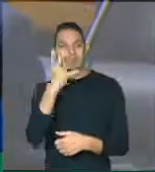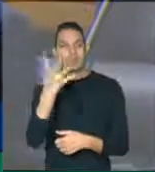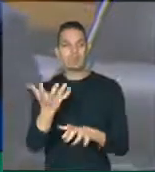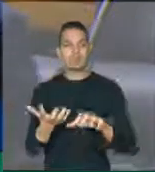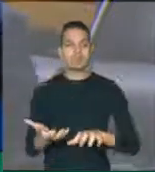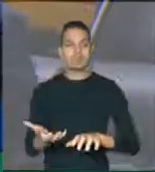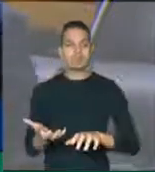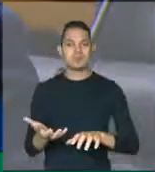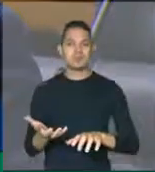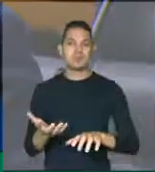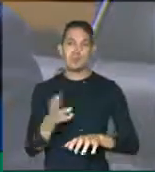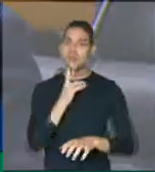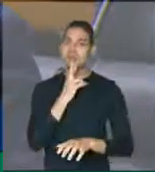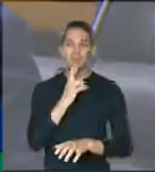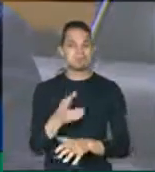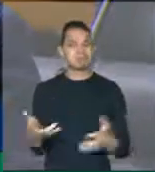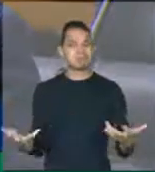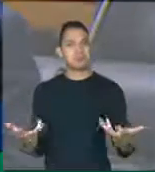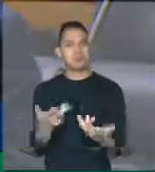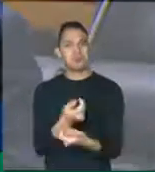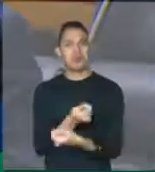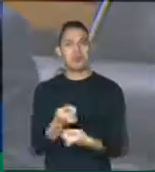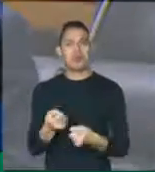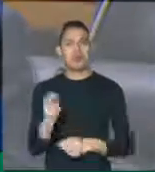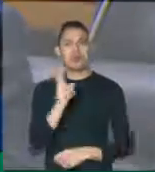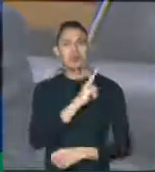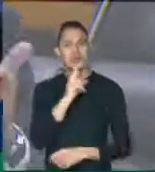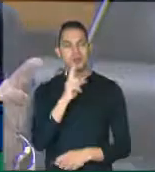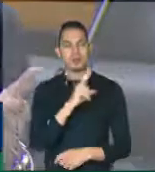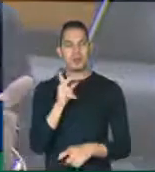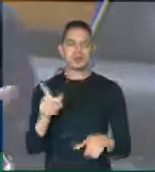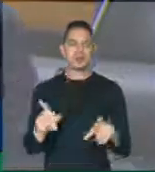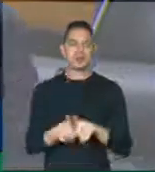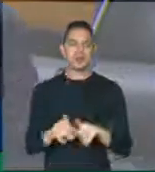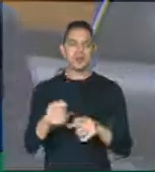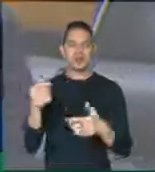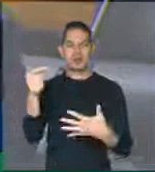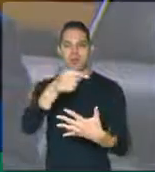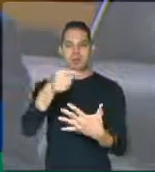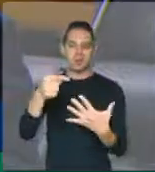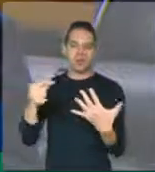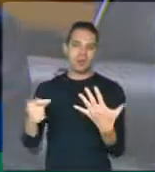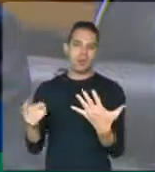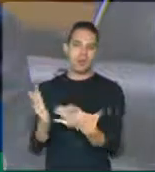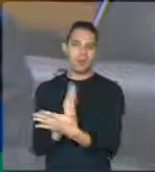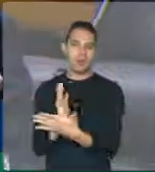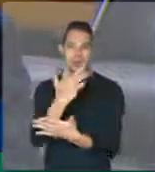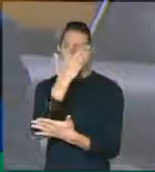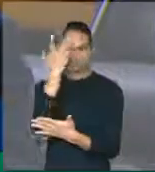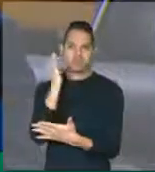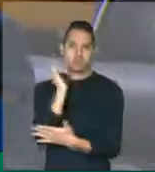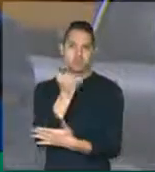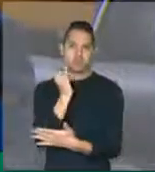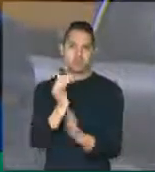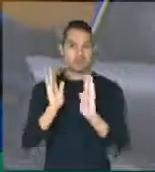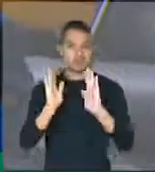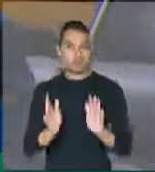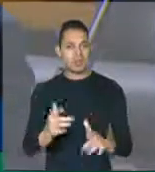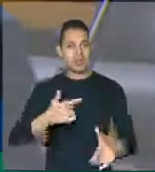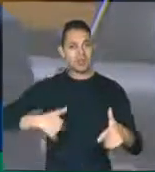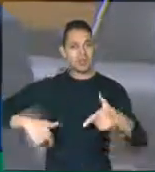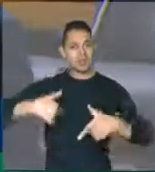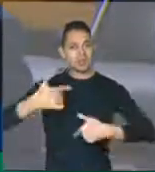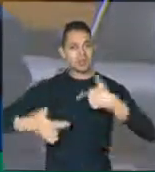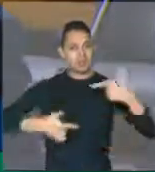Congresso, o qual tem respondido com excelência essas urgências, inclusive já citado aqui por alguns parlamentares, né, o fato da gente estar trabalhando no meio